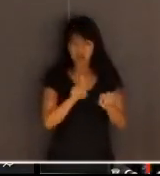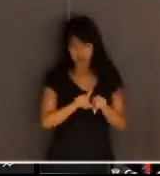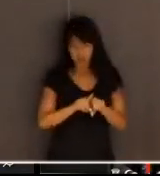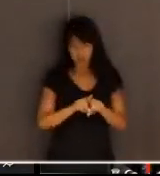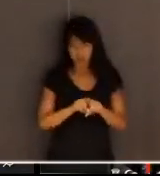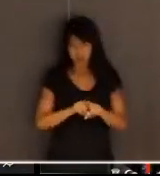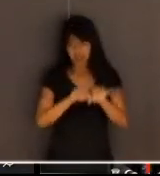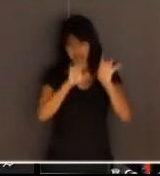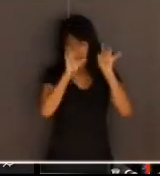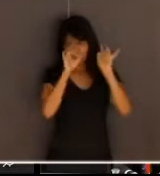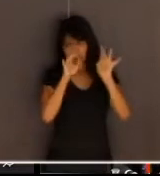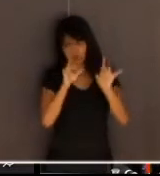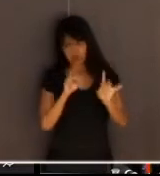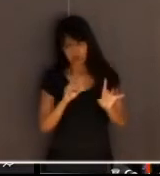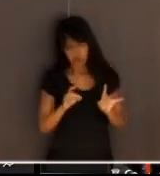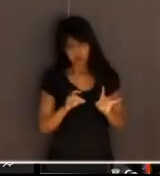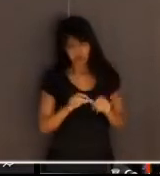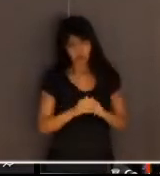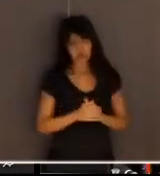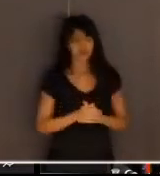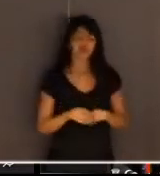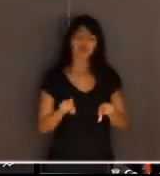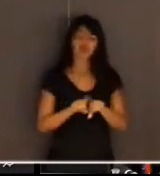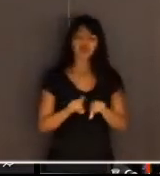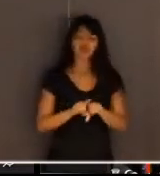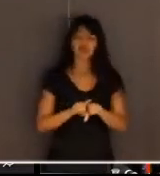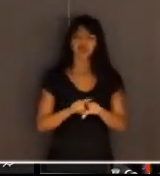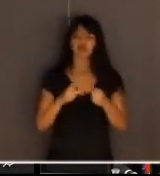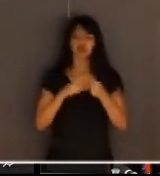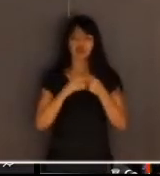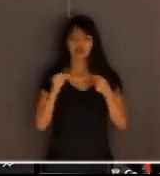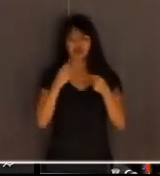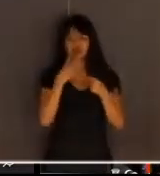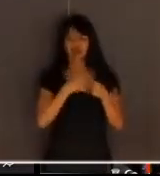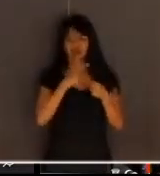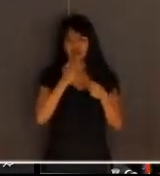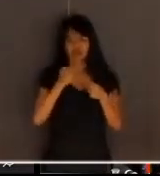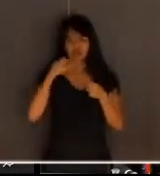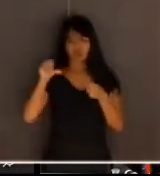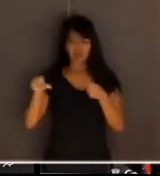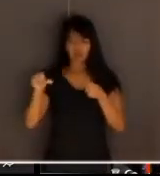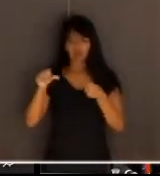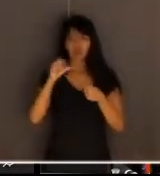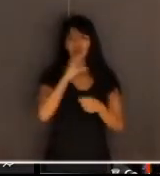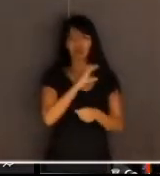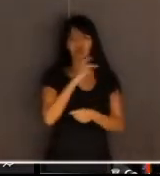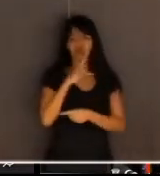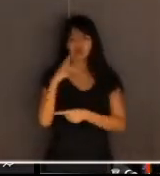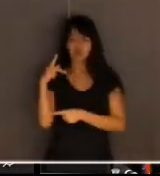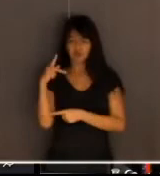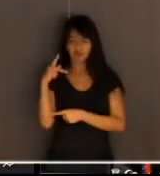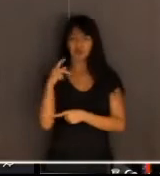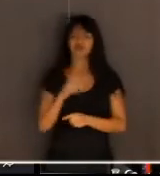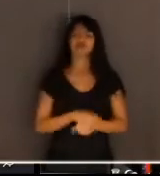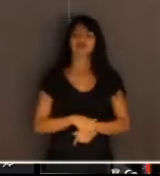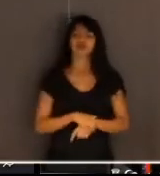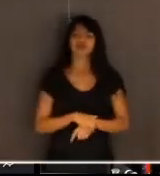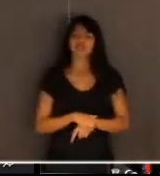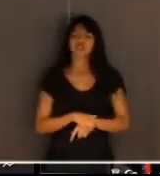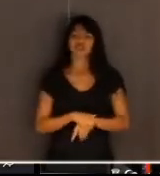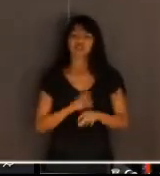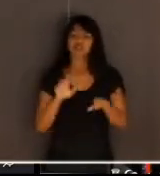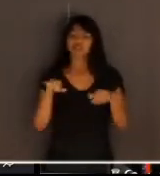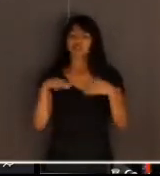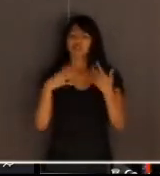especialmente, colegas, em relação ao artigo 479 do Código de Processo Penal.